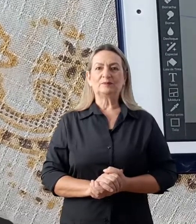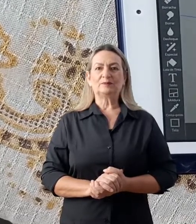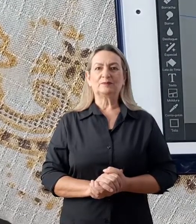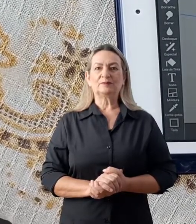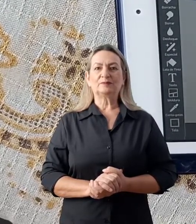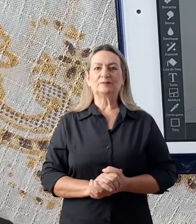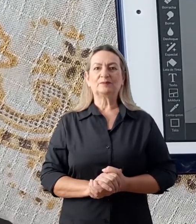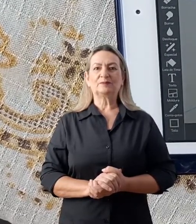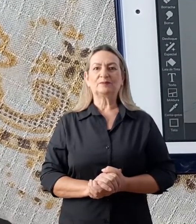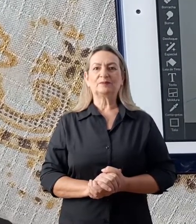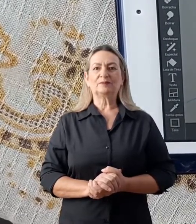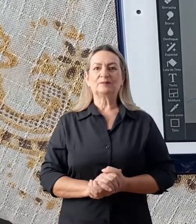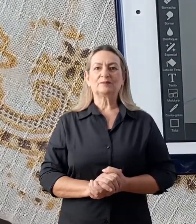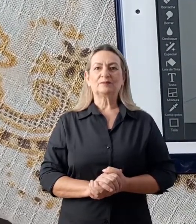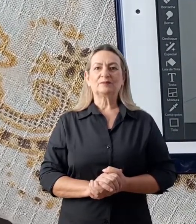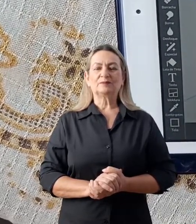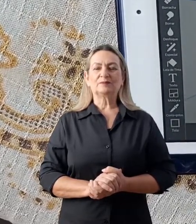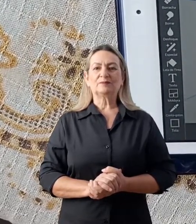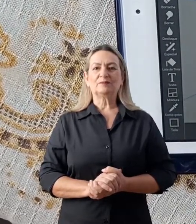Você tem uma visão assim mais